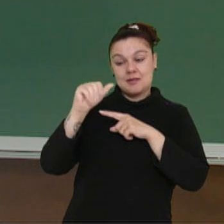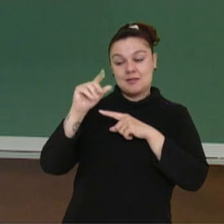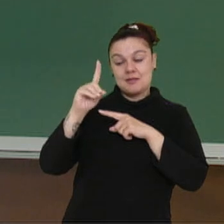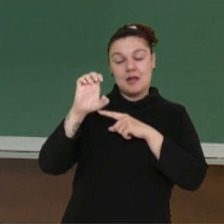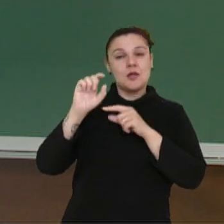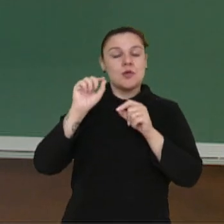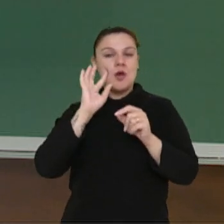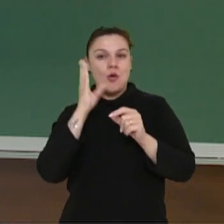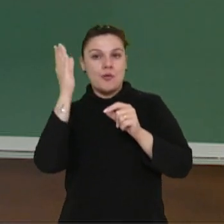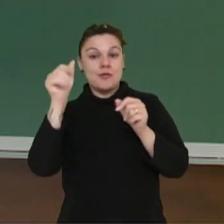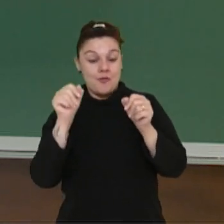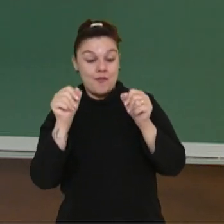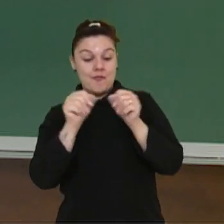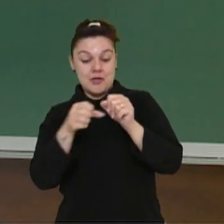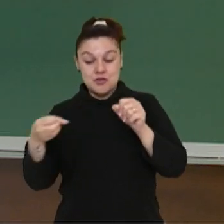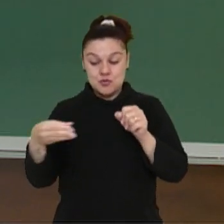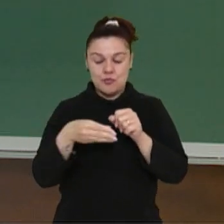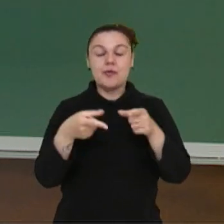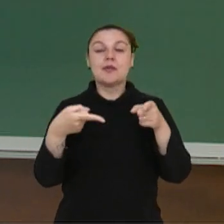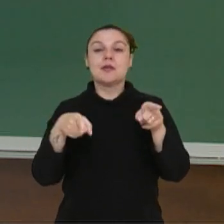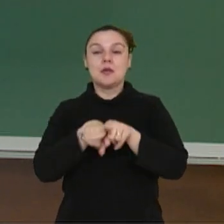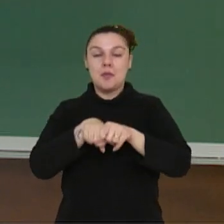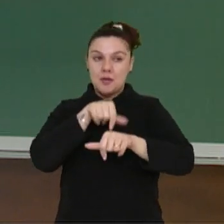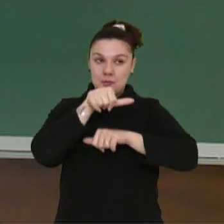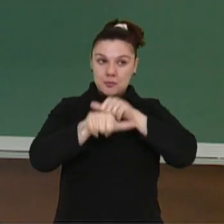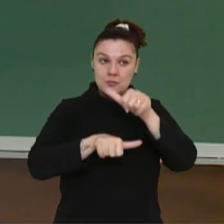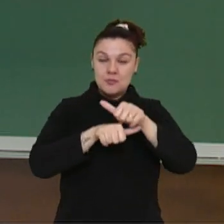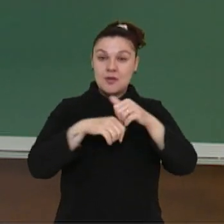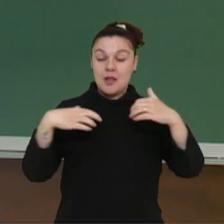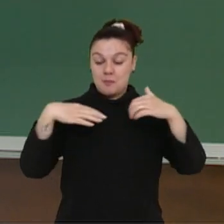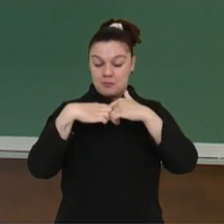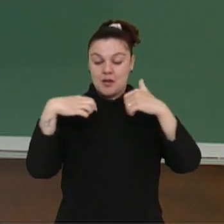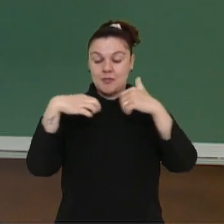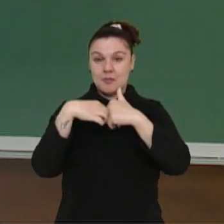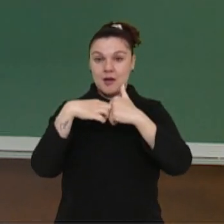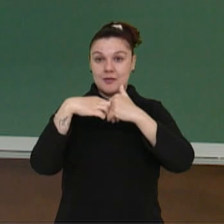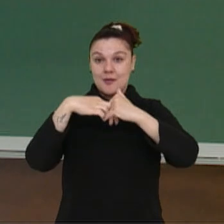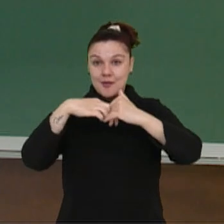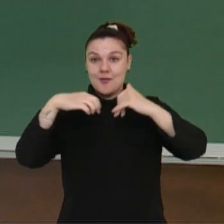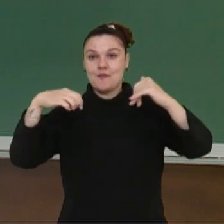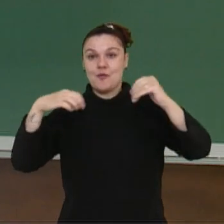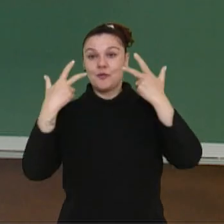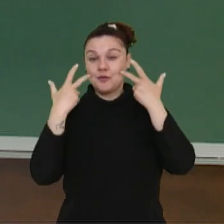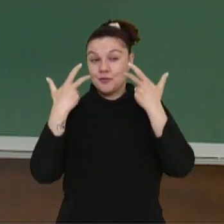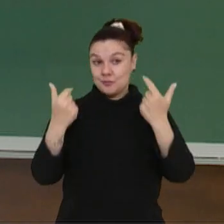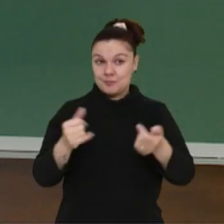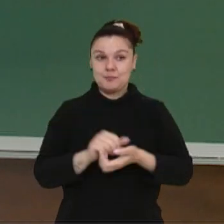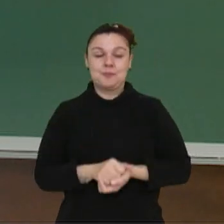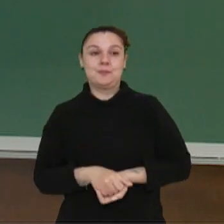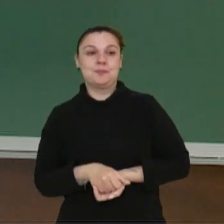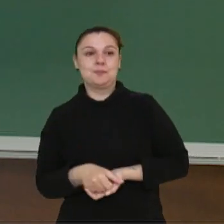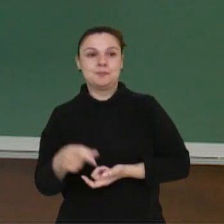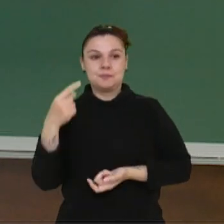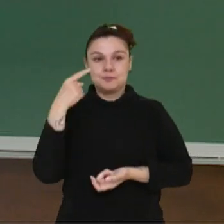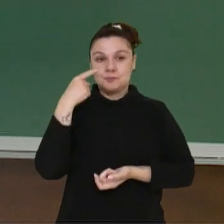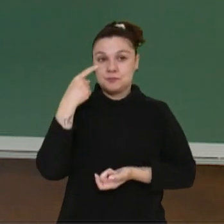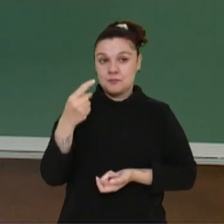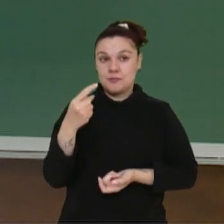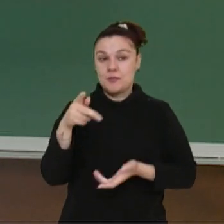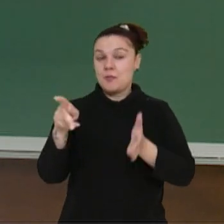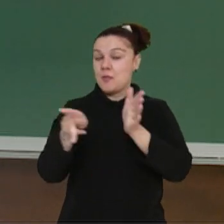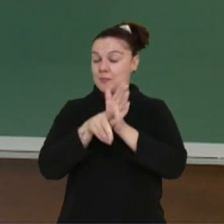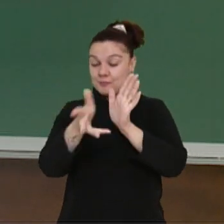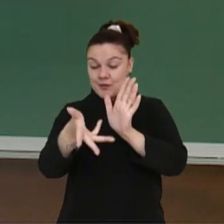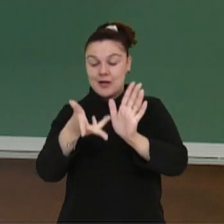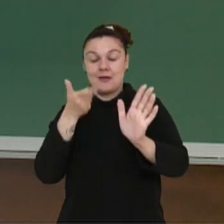momento em que se forma o produto, esse produto começa a se colidir e ele restitui os reagentes. Isso num